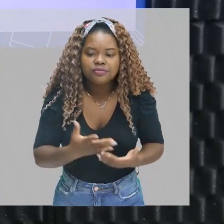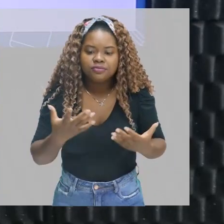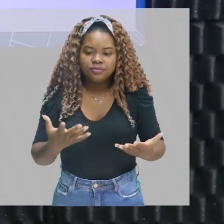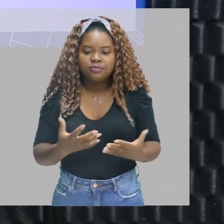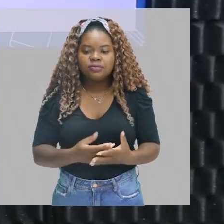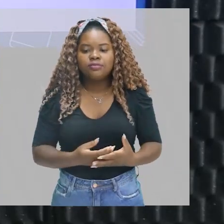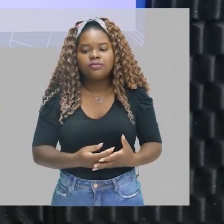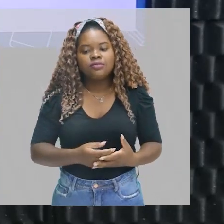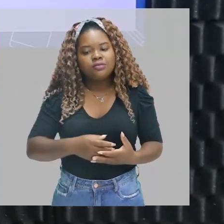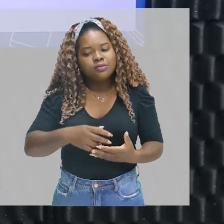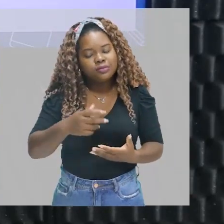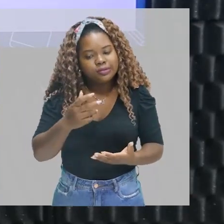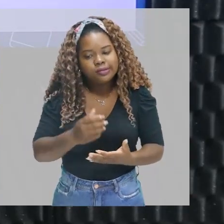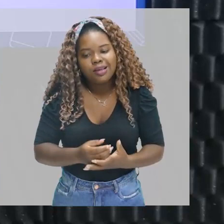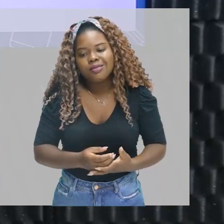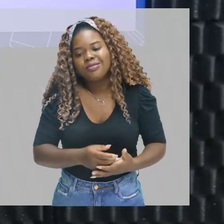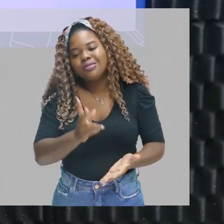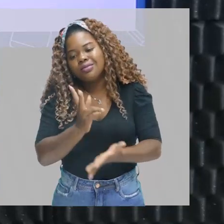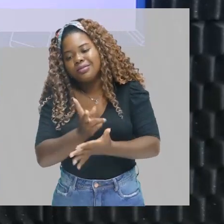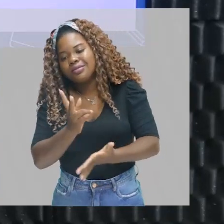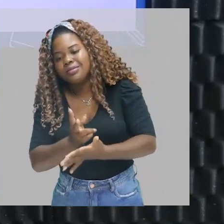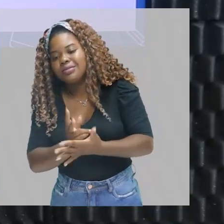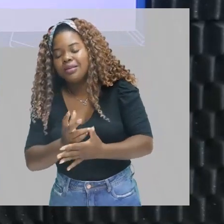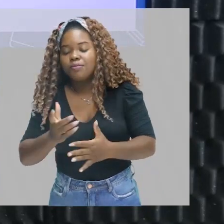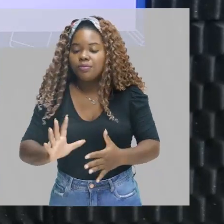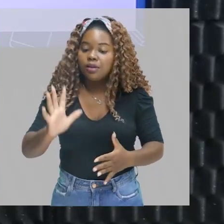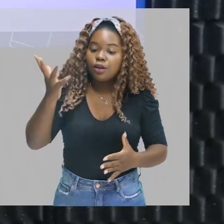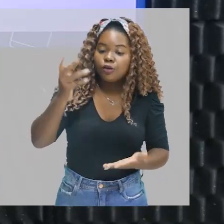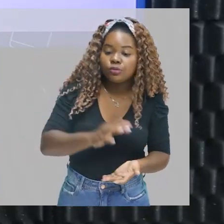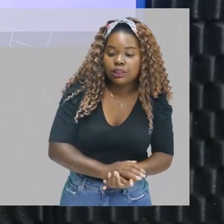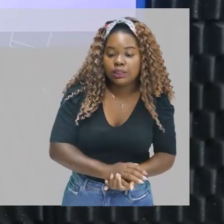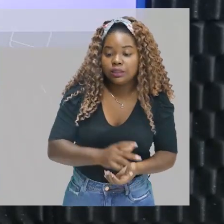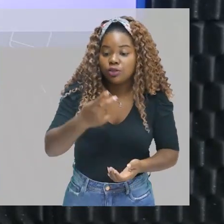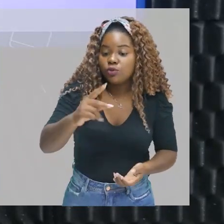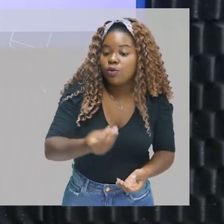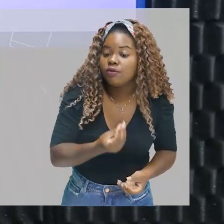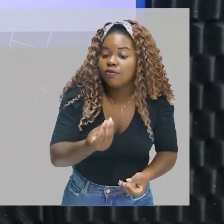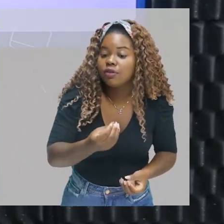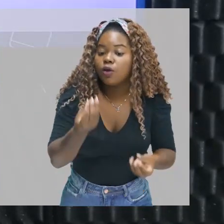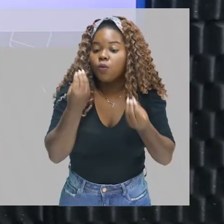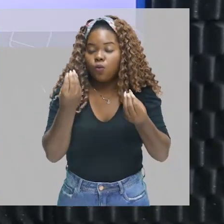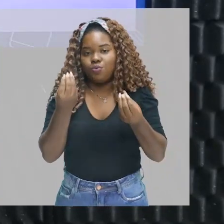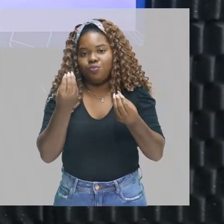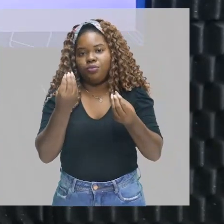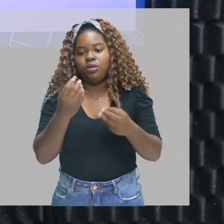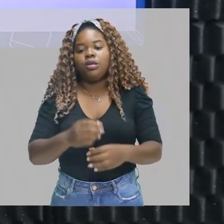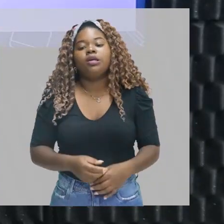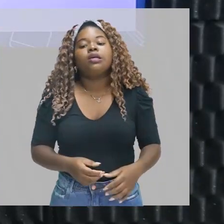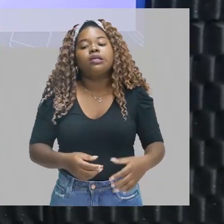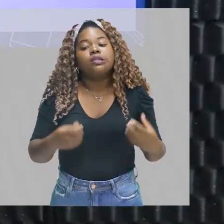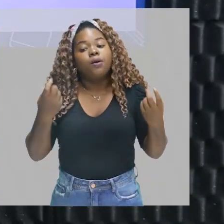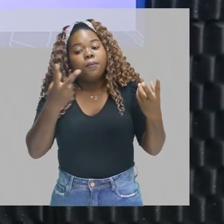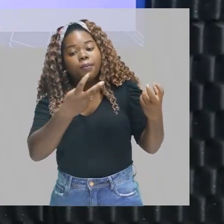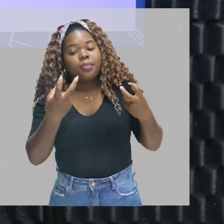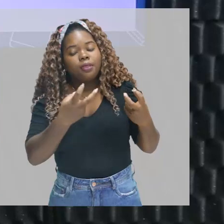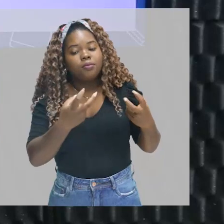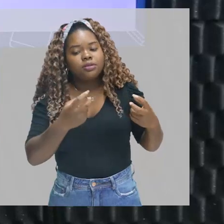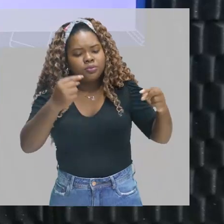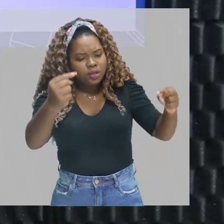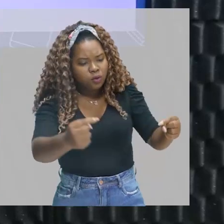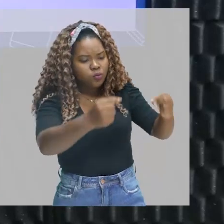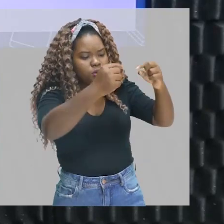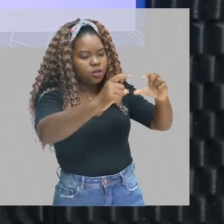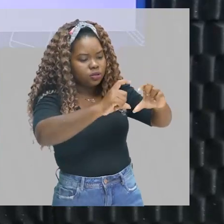momento? Então, observem que existe uma preocupação na combinação dessas palavras. As palavras não foram colocadas de